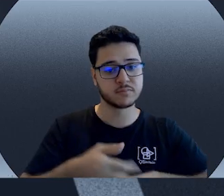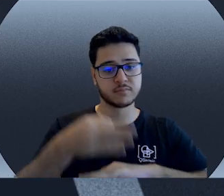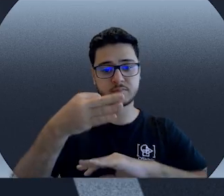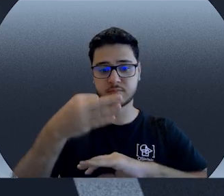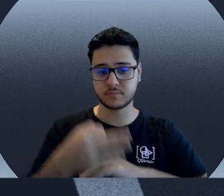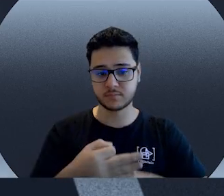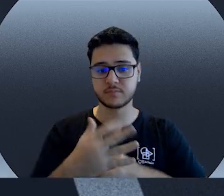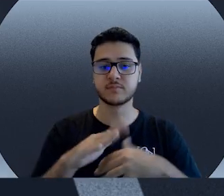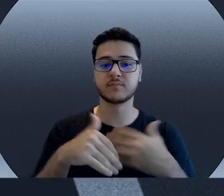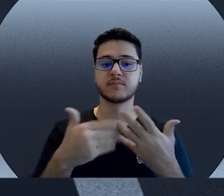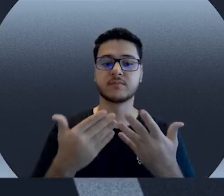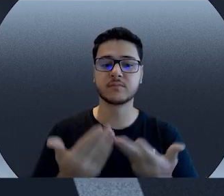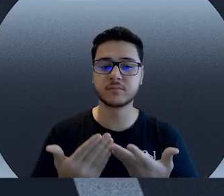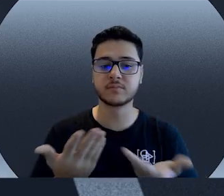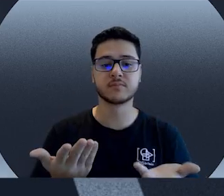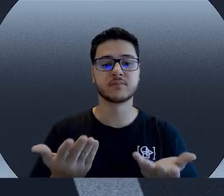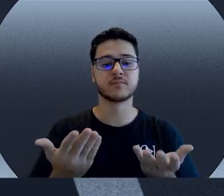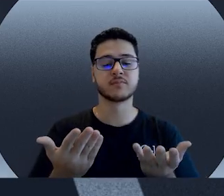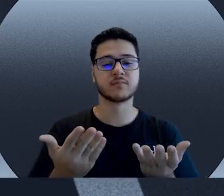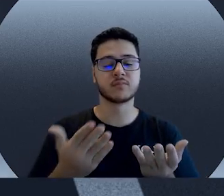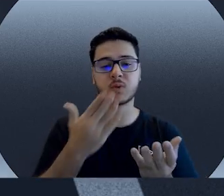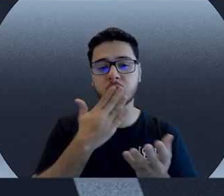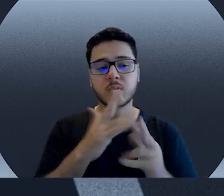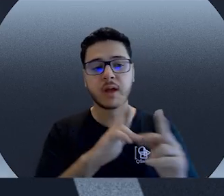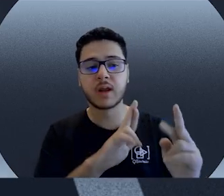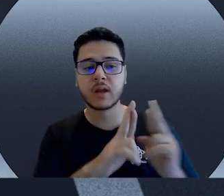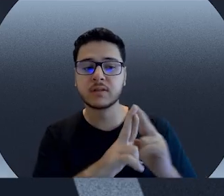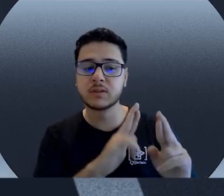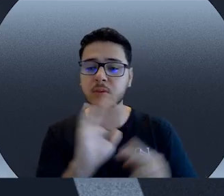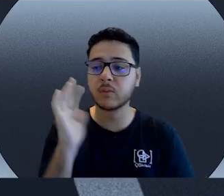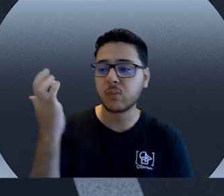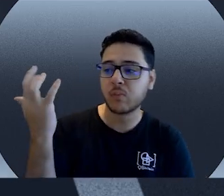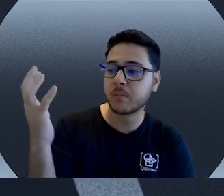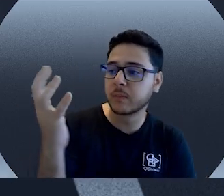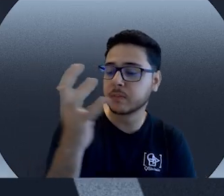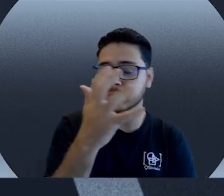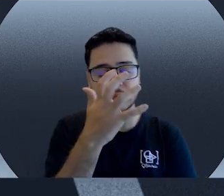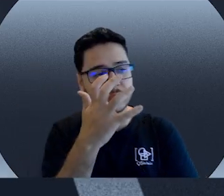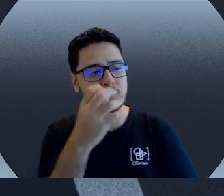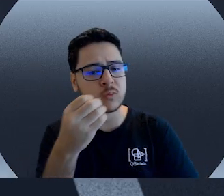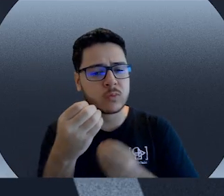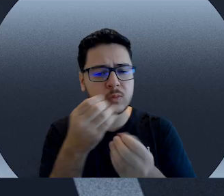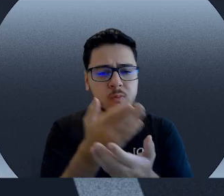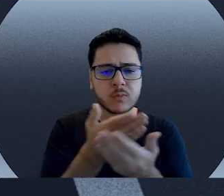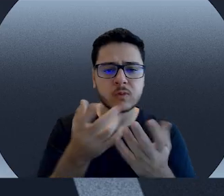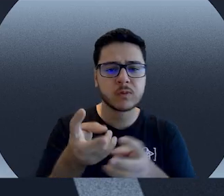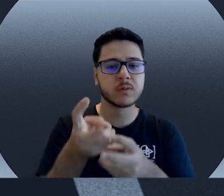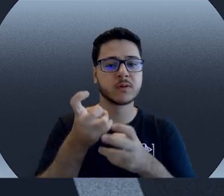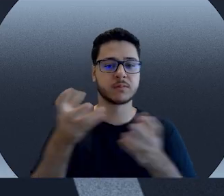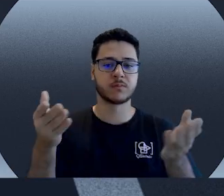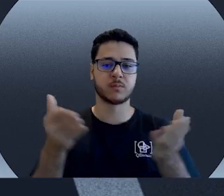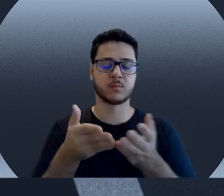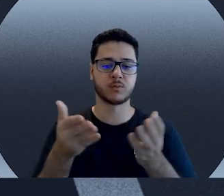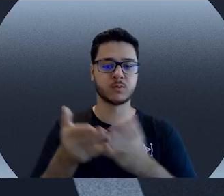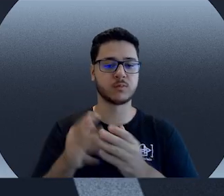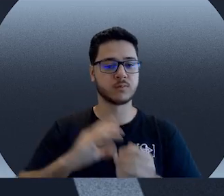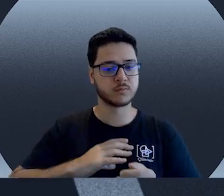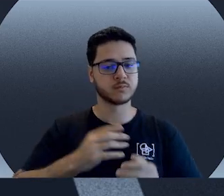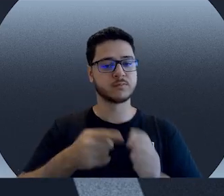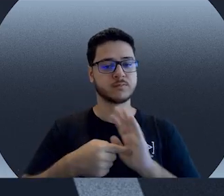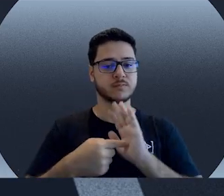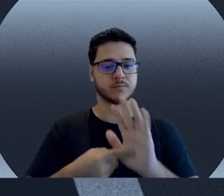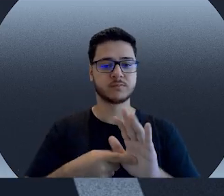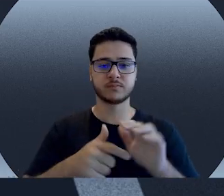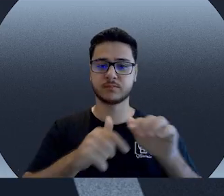perguntava exatamente isso, né? Como que é a sua relação com o meio ambiente? Como você se vê hoje, né, quanto protagonista nessa luta, né,